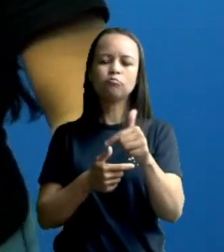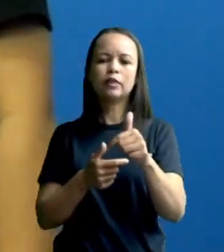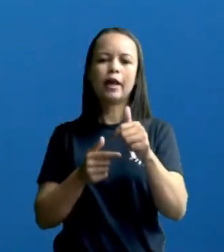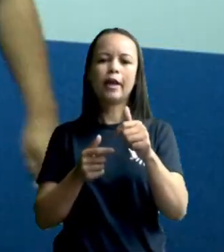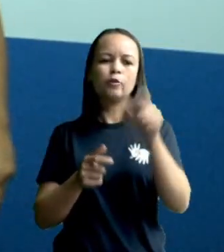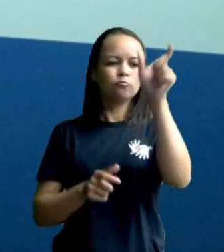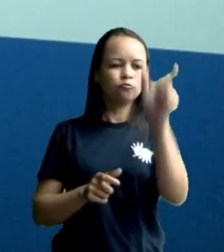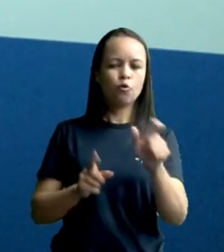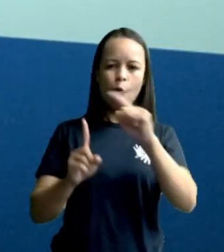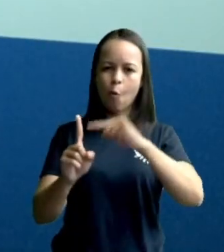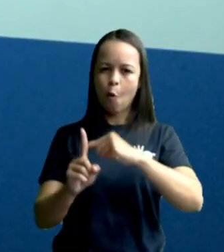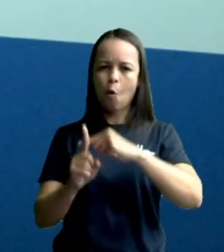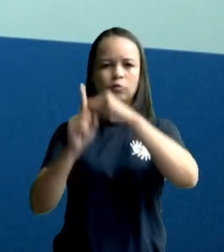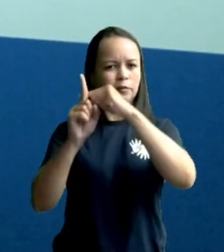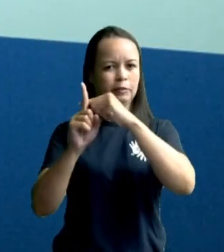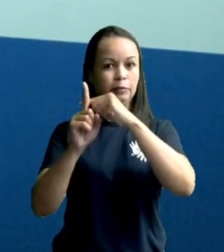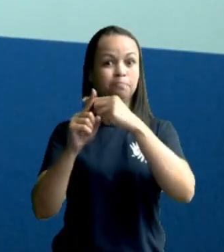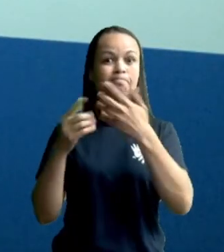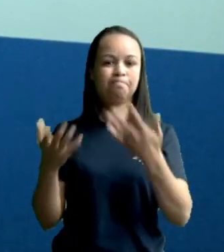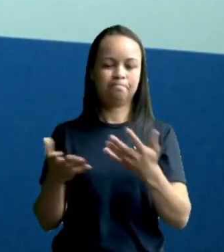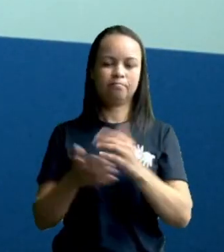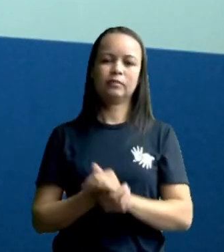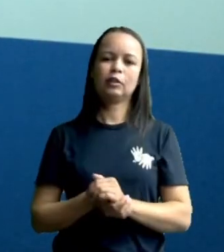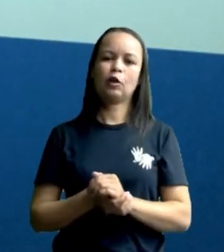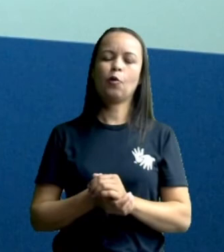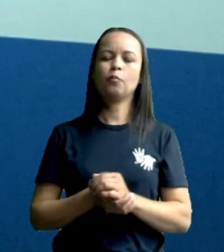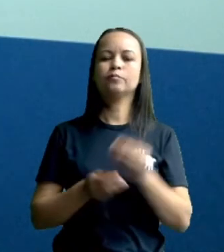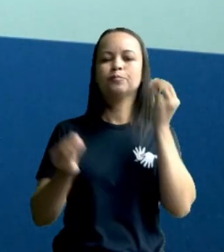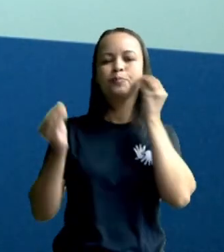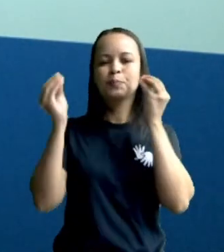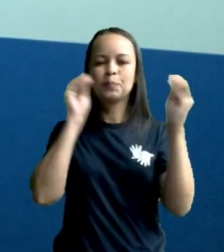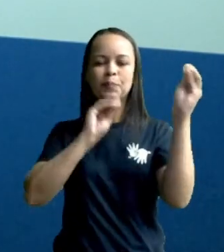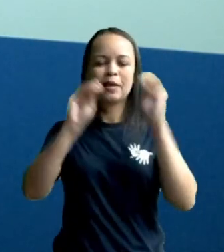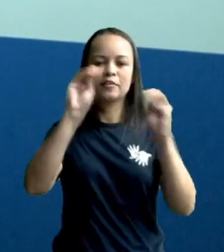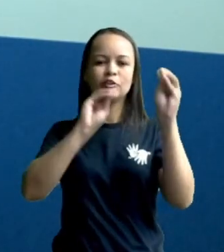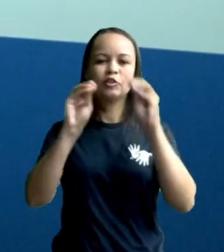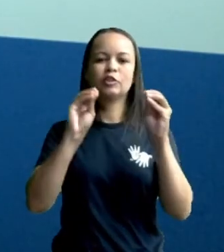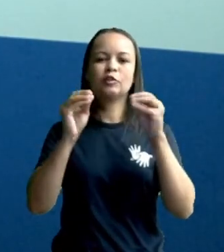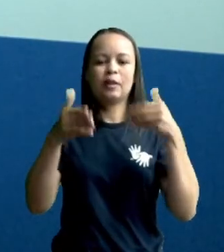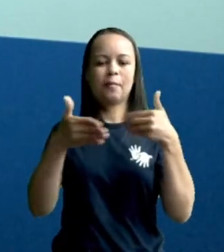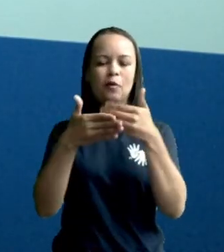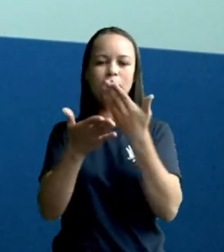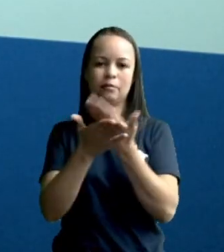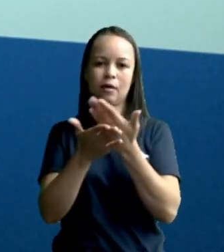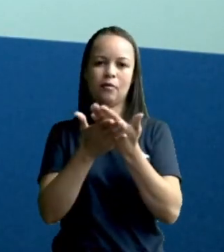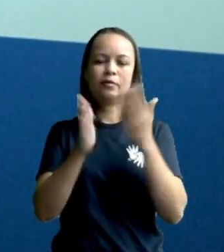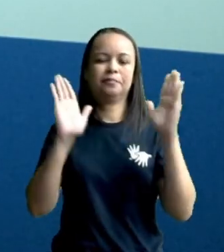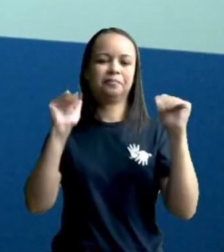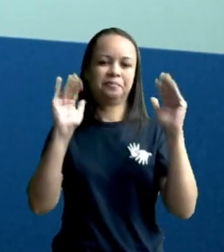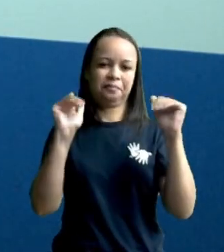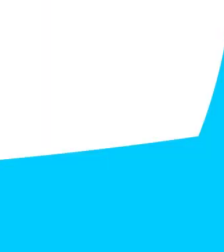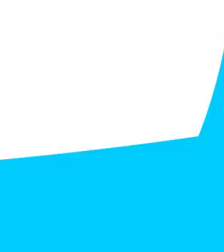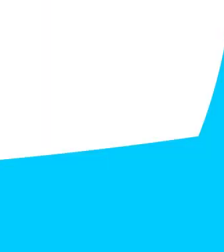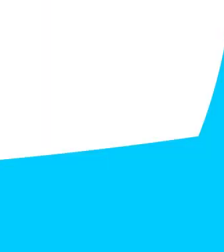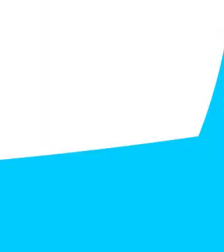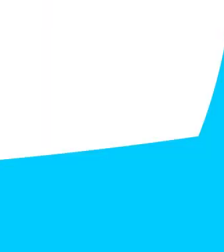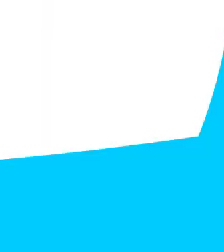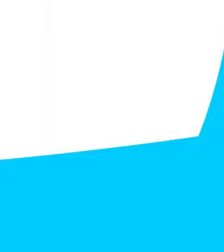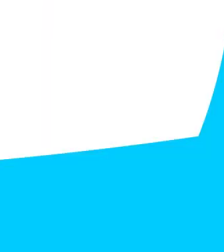Então, meninos, beijinho. Até nossa próxima aula. Tchau!